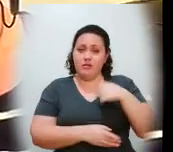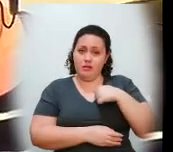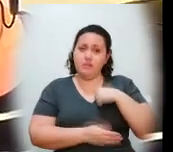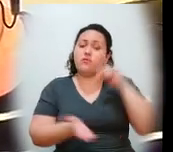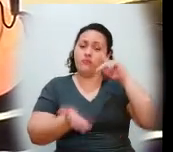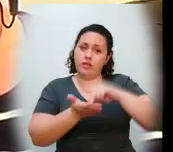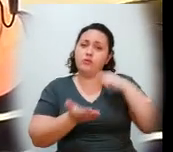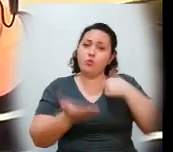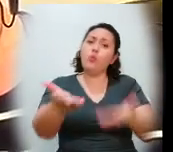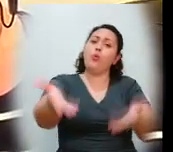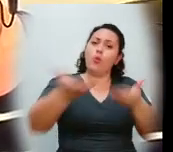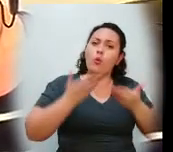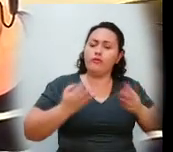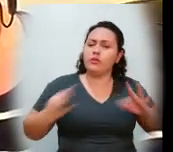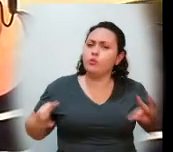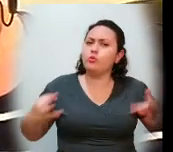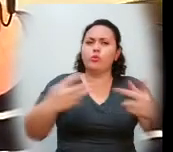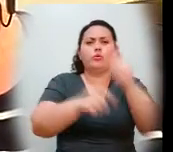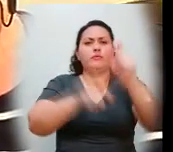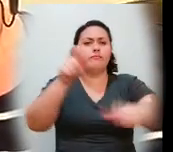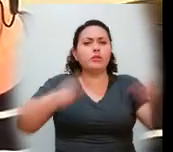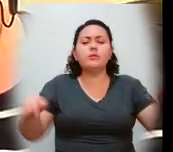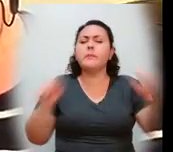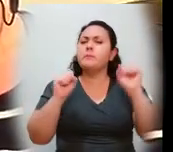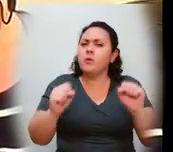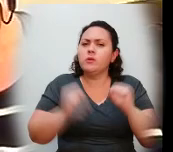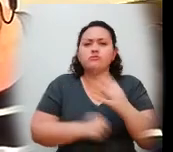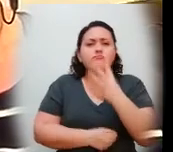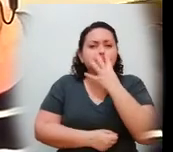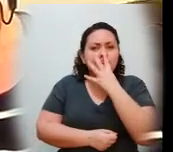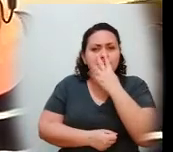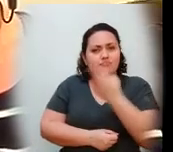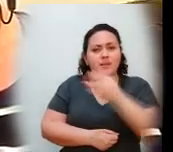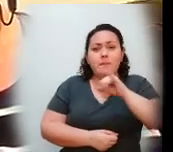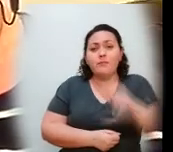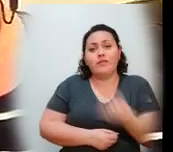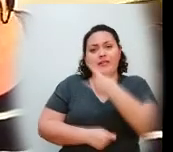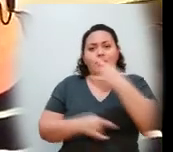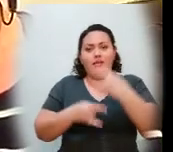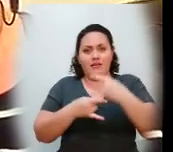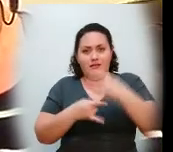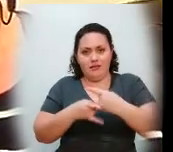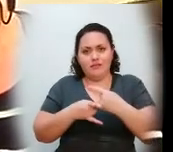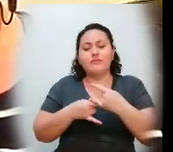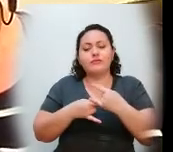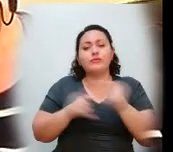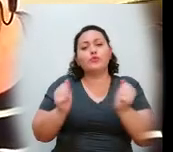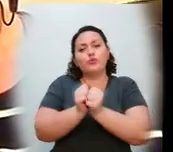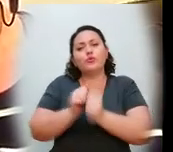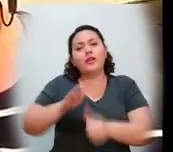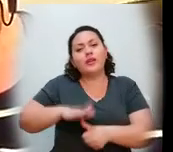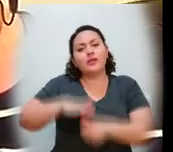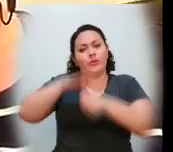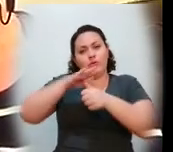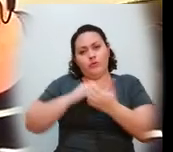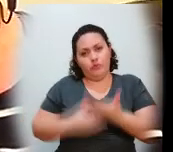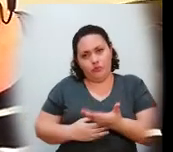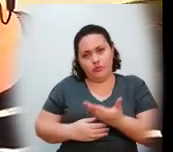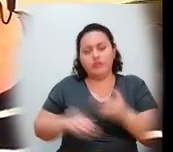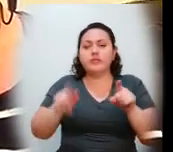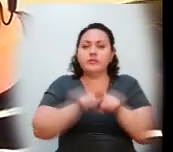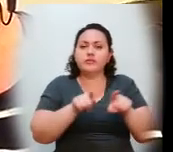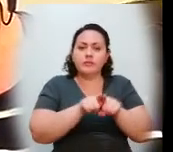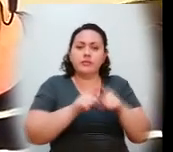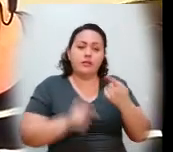esse convite para todo mundo que possa assistir essa live com a reitora e